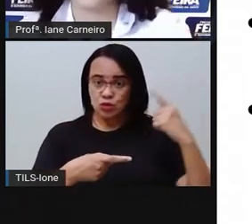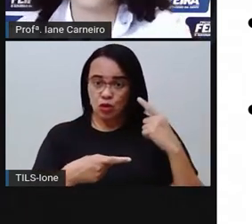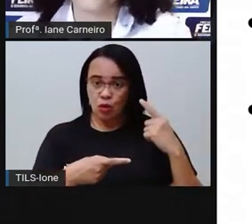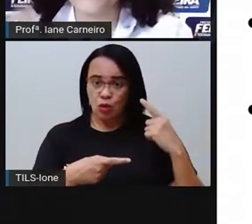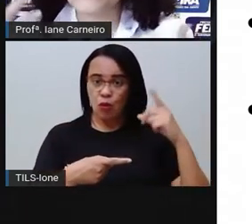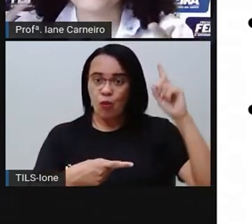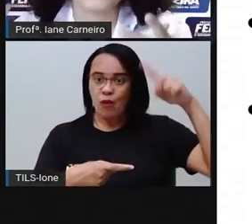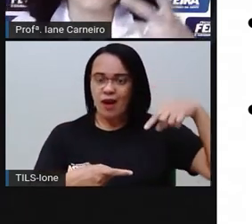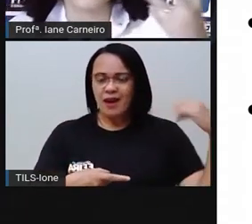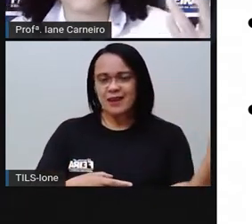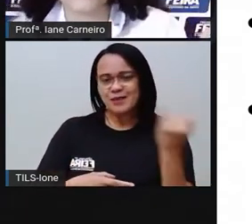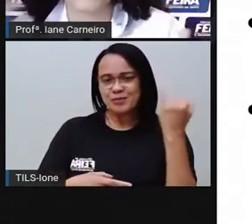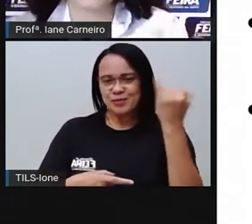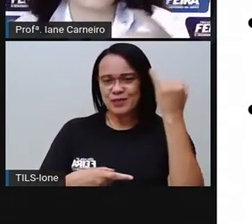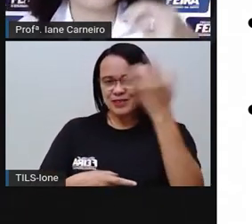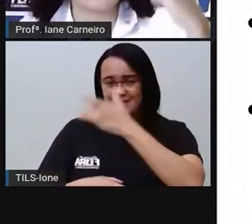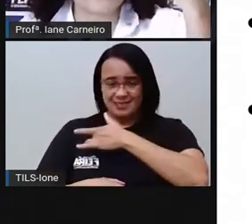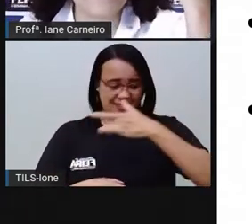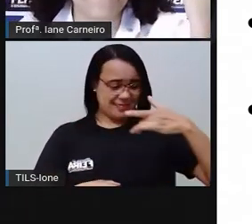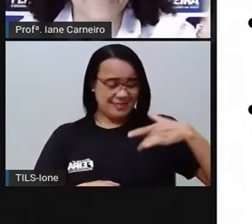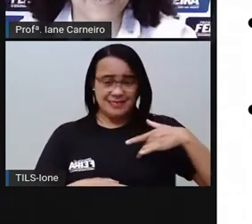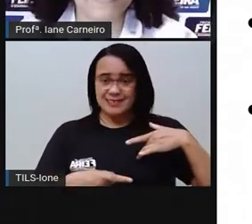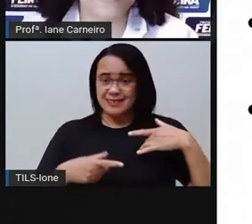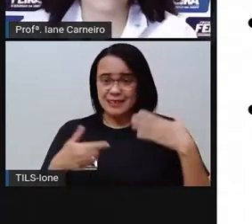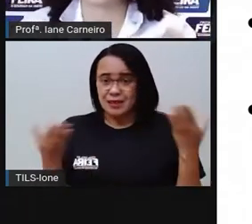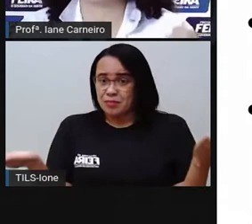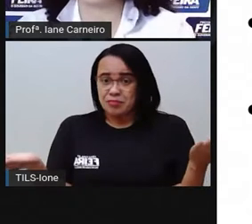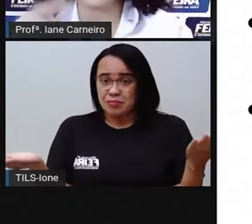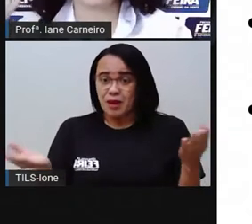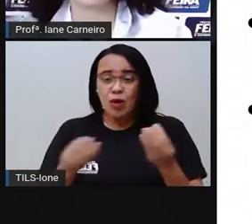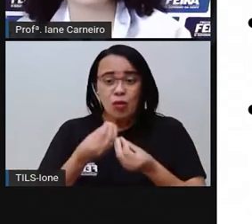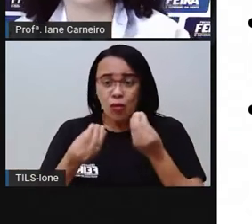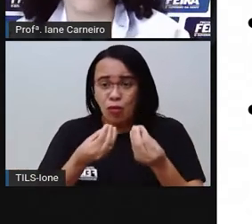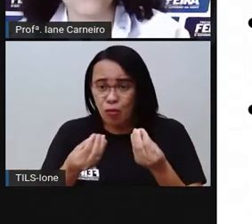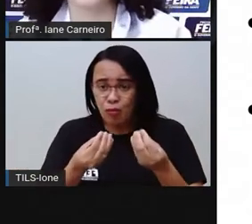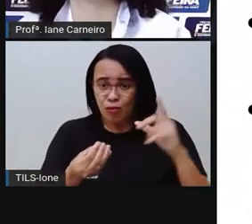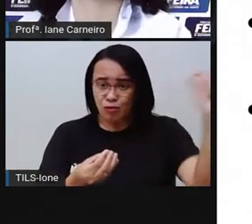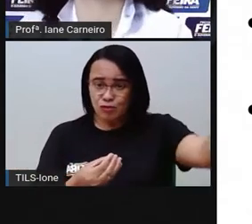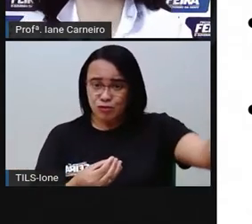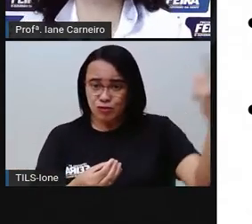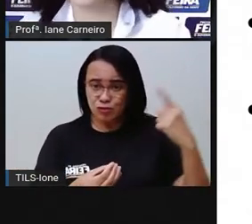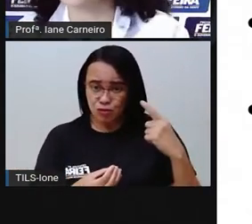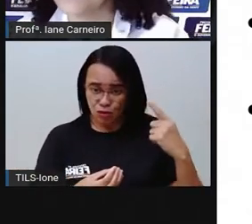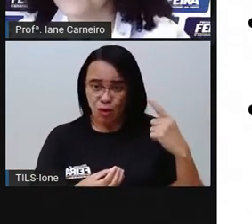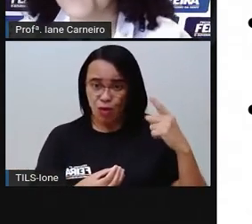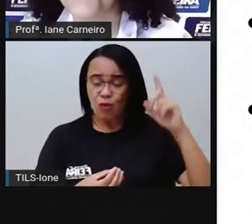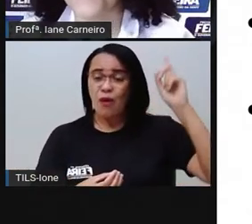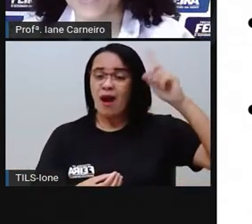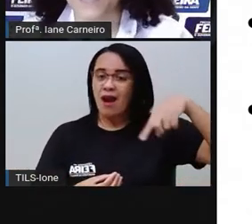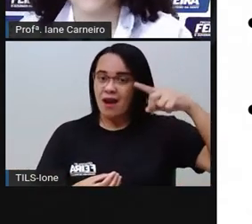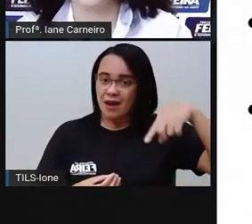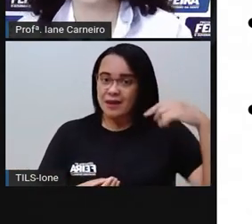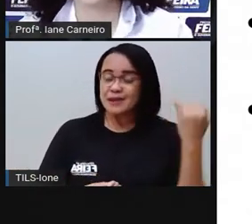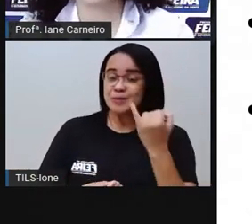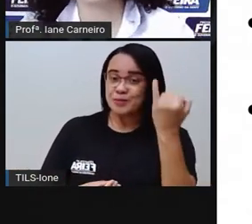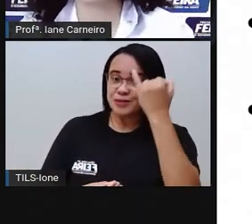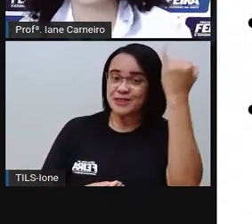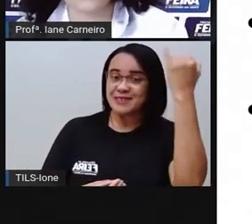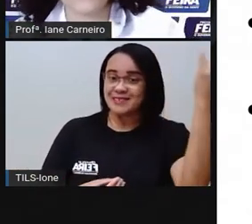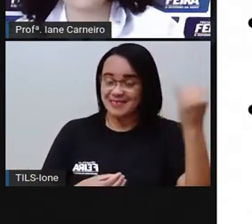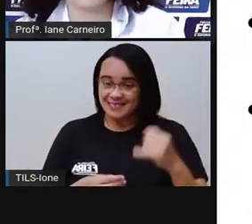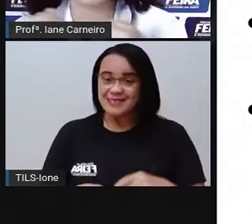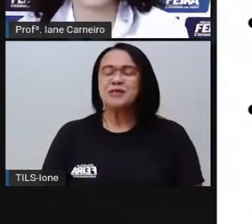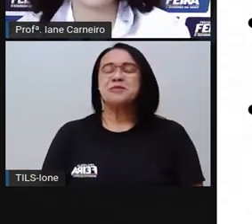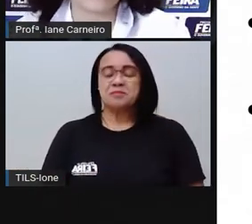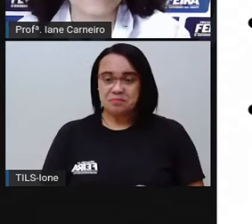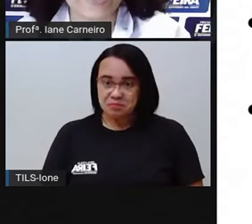né? Como assim, Pró? A senhora está falando de limpeza e agora está falando de sol. Isso mesmo, vocês vão ver o quanto o